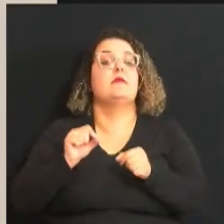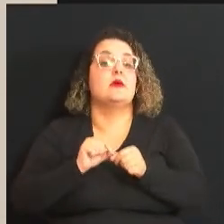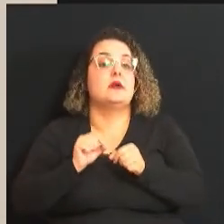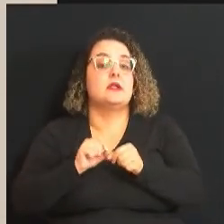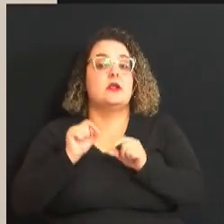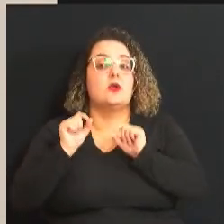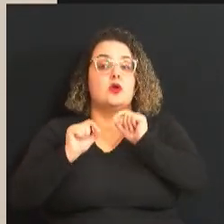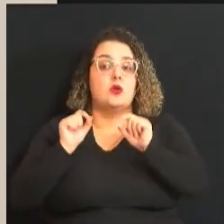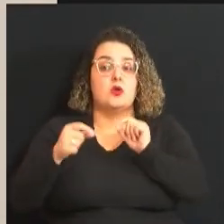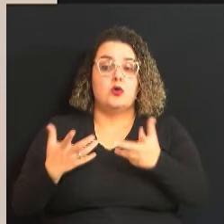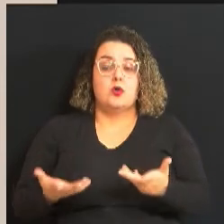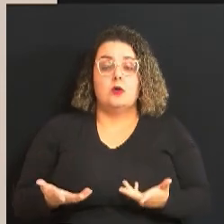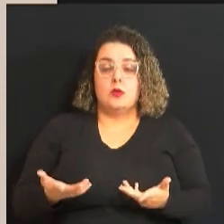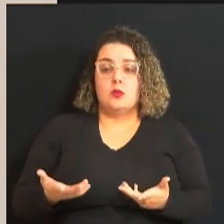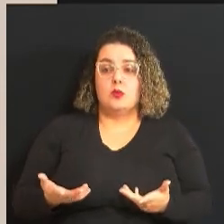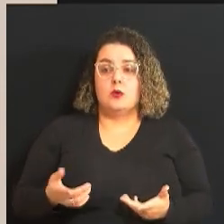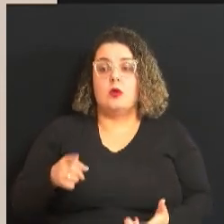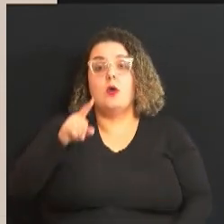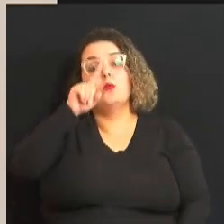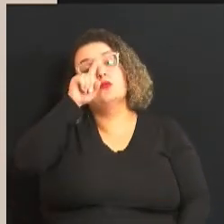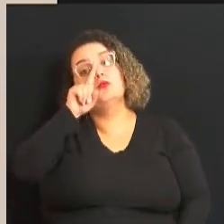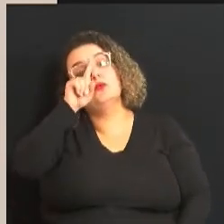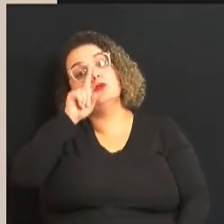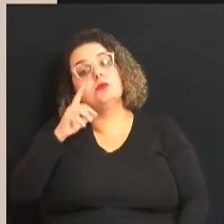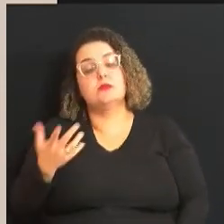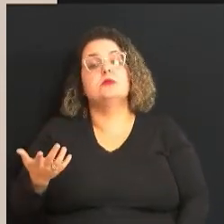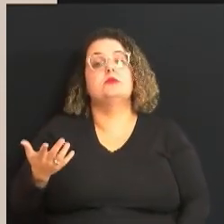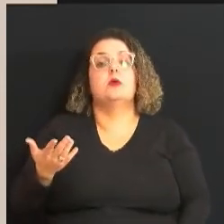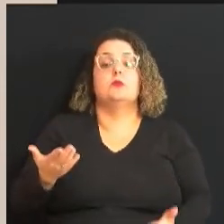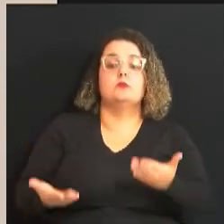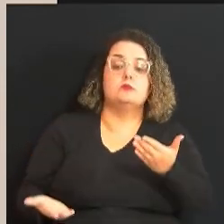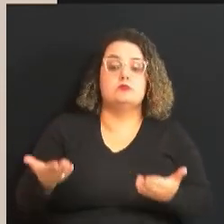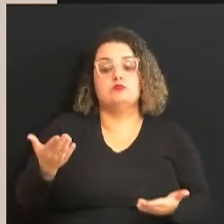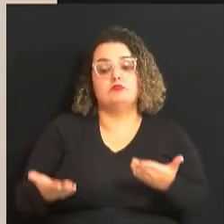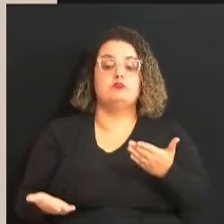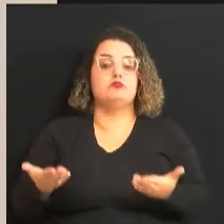é balançar os riscos, né? A gente tenta colocar na balança assim.